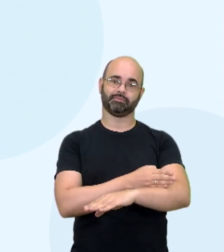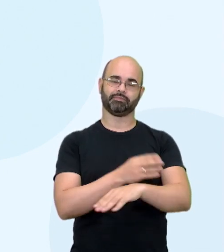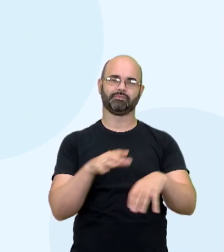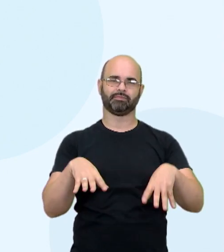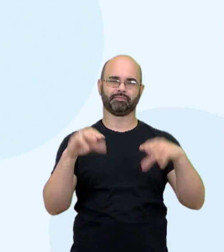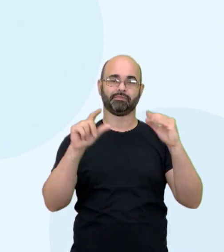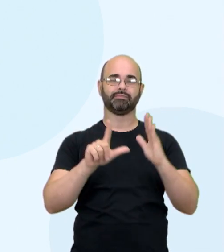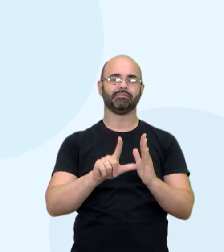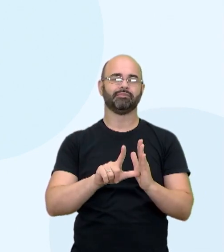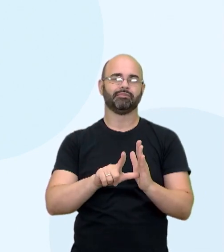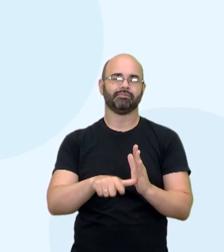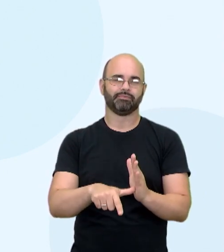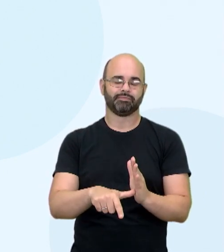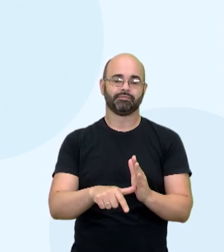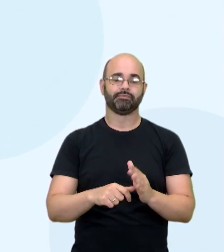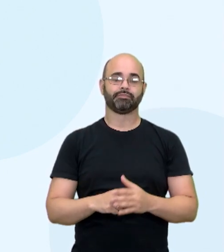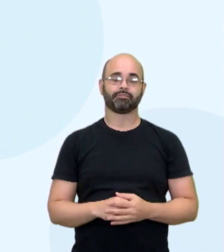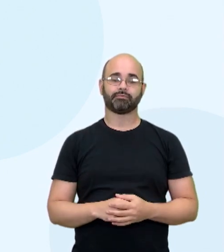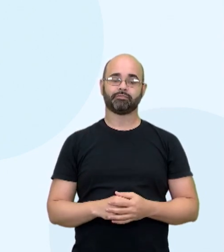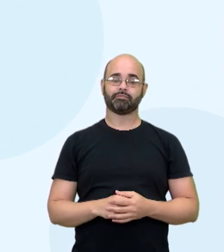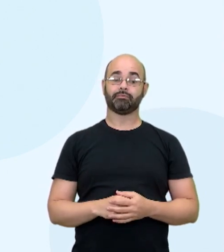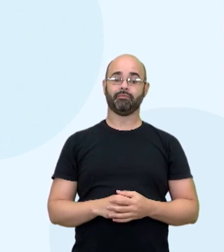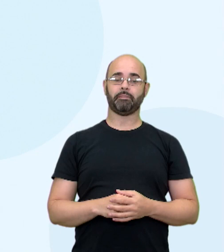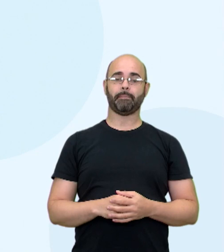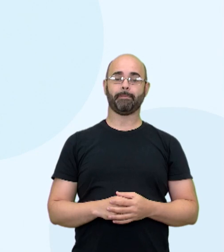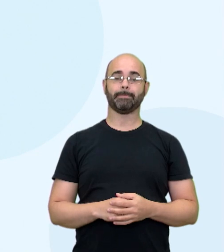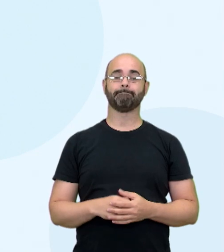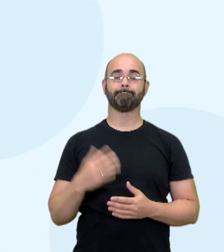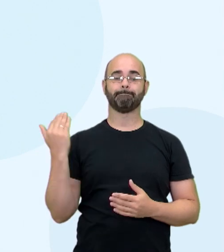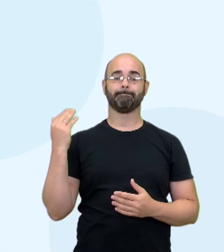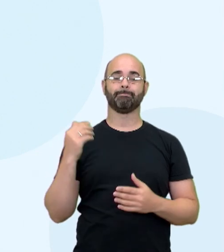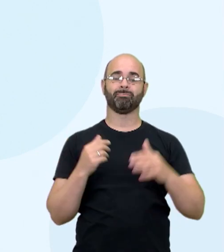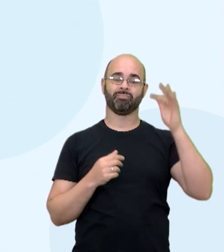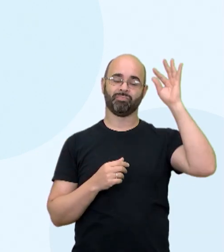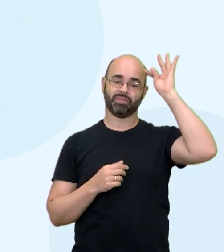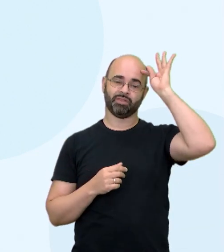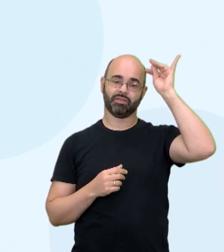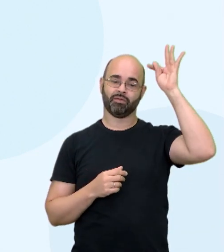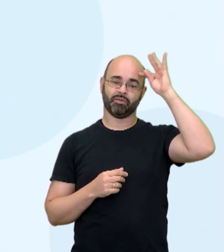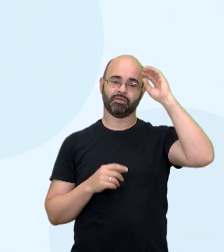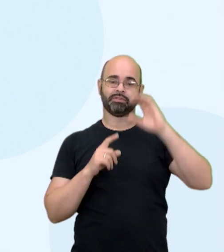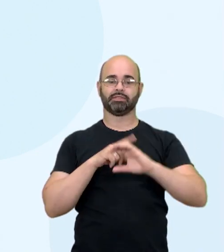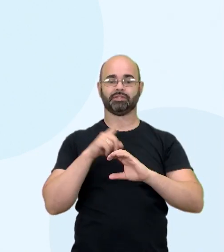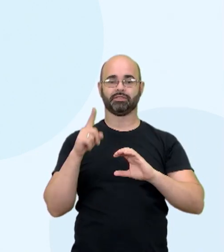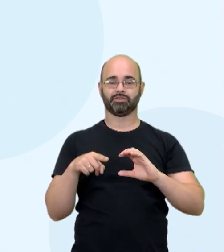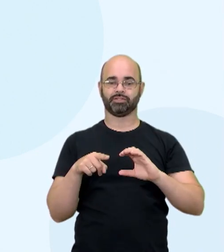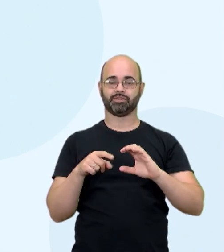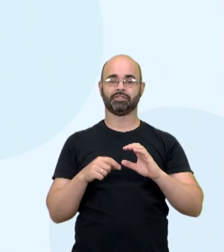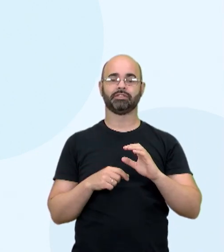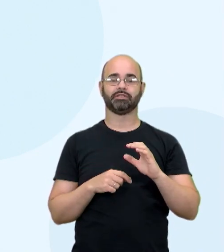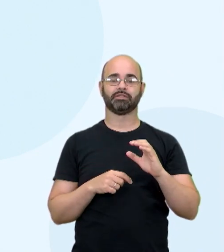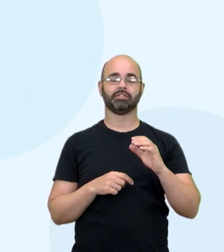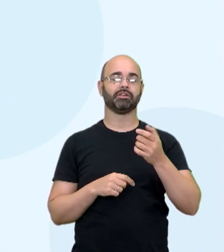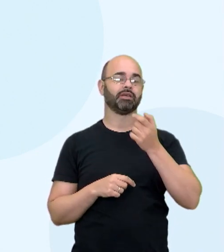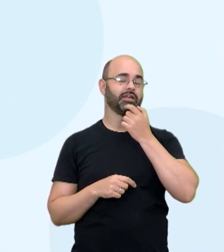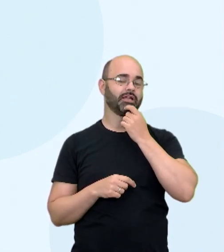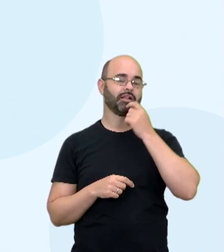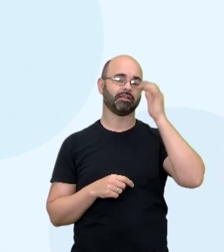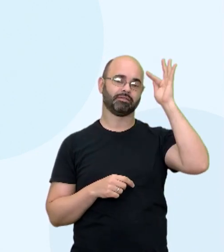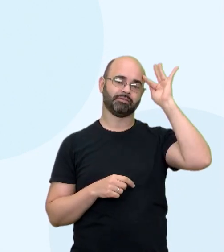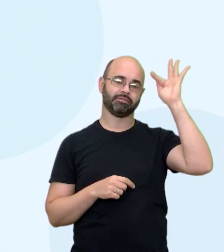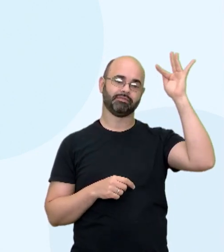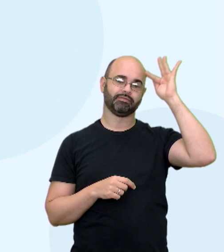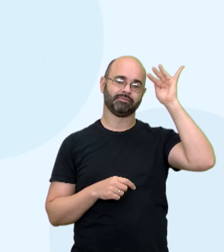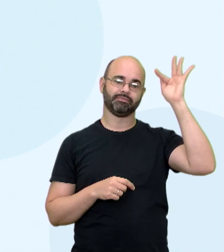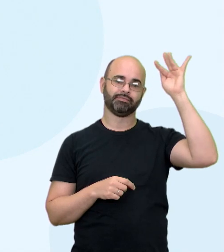um teólogo, cientista e filósofo inglês. E ele, pessoal, tem uma característica, um traço muito importante da sua biografia,